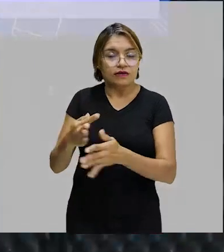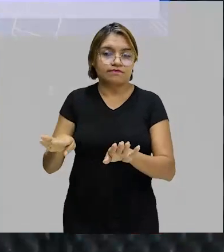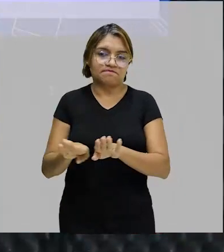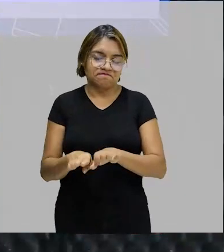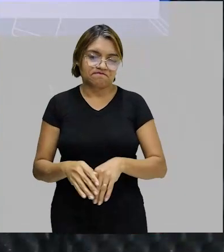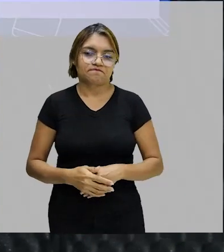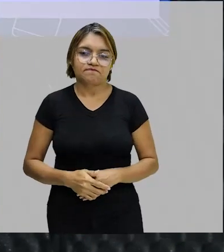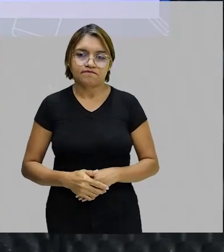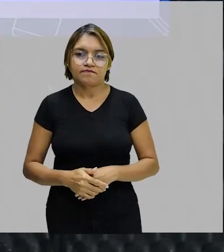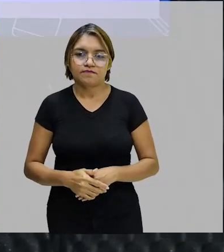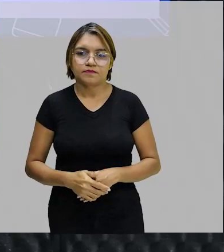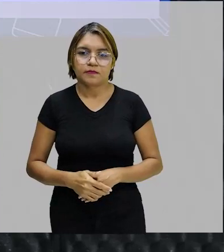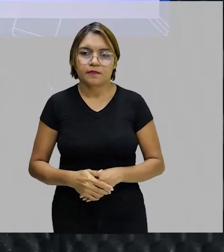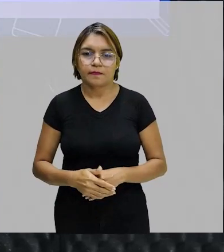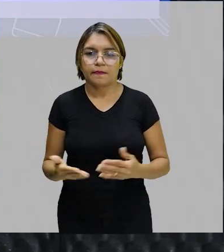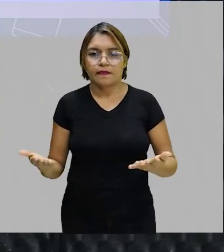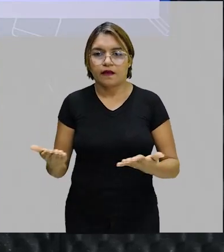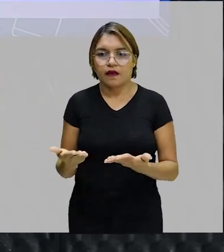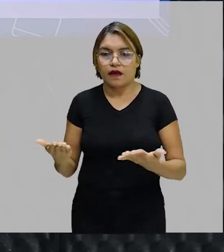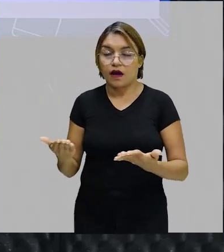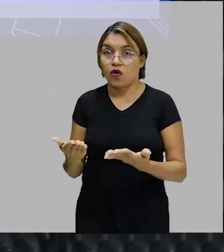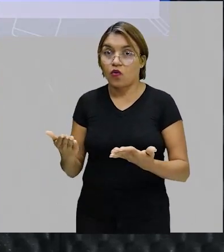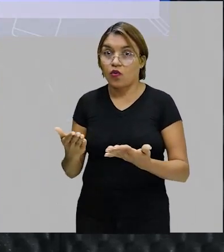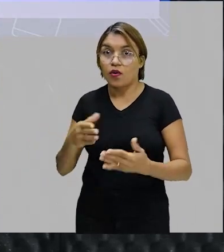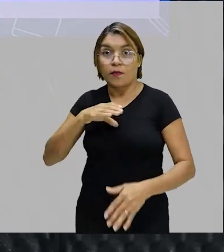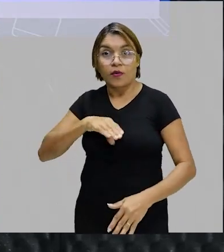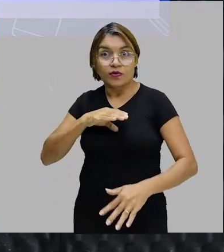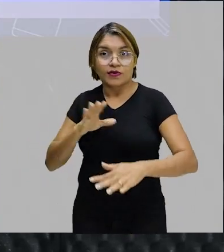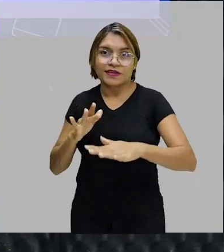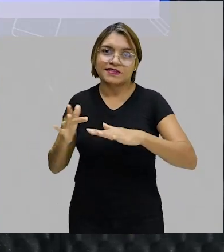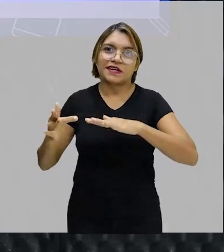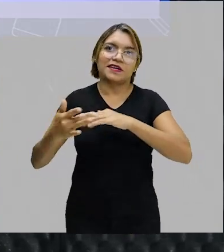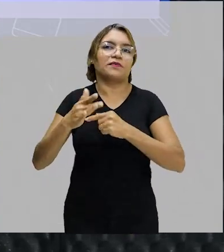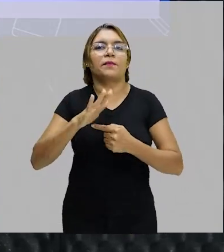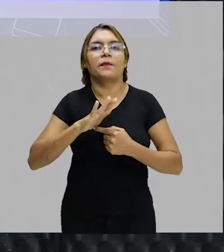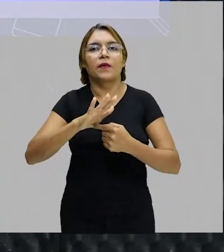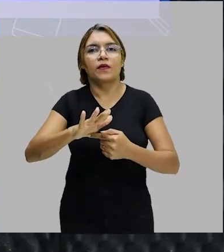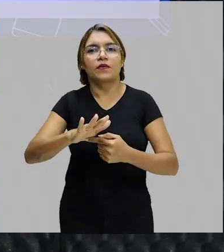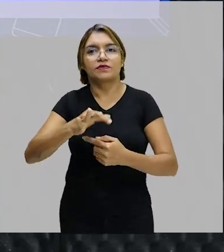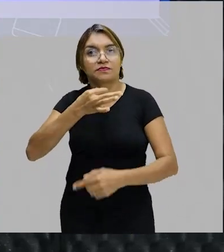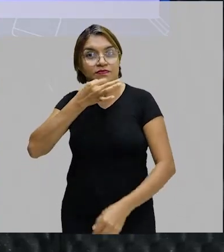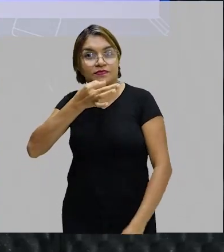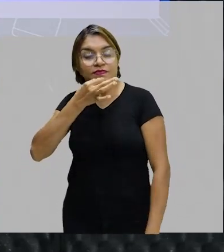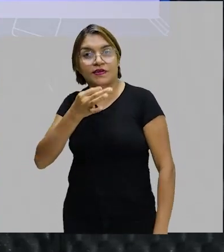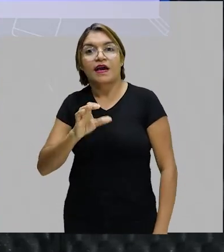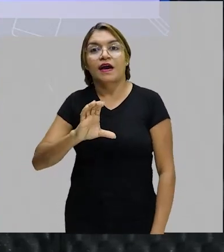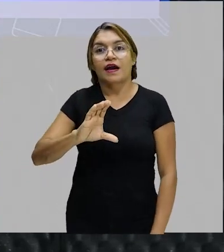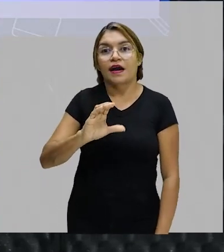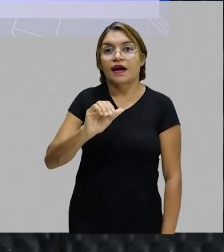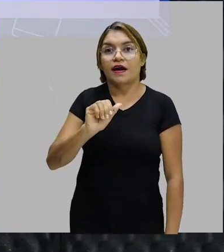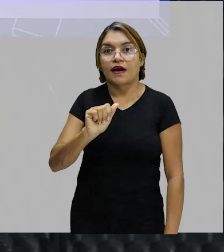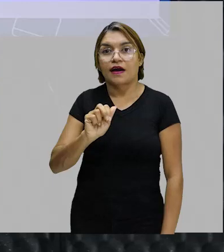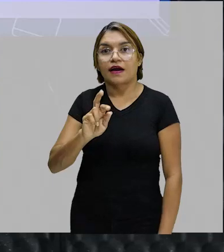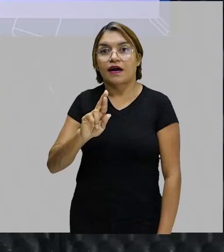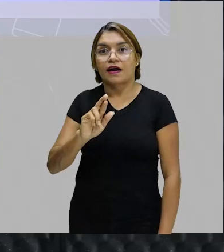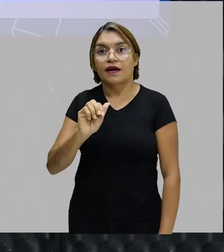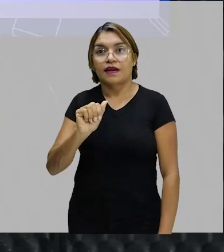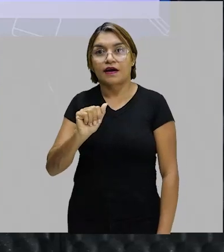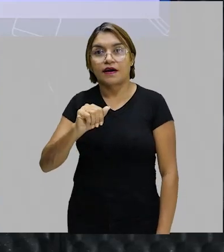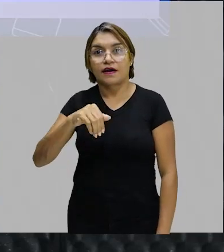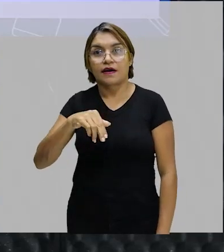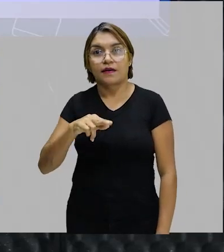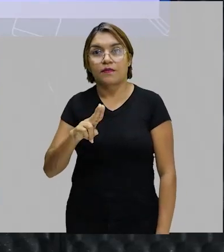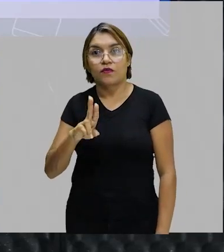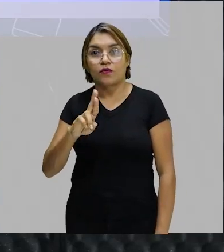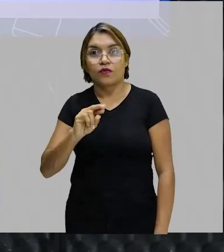certo? Agora, o nosso momento português nas redes, eu trouxe para vocês como sugestão Caramuru, como eu citei antes ao longo do vídeo, né? Quem